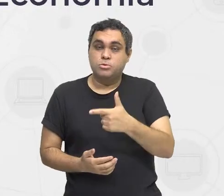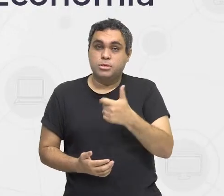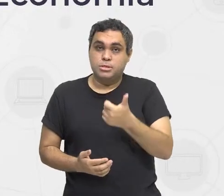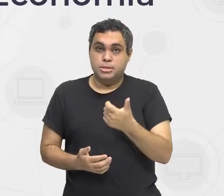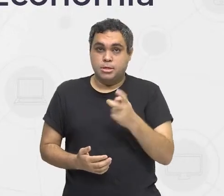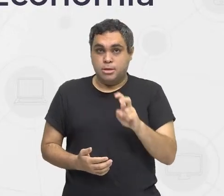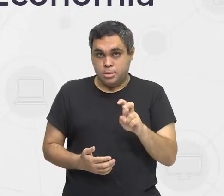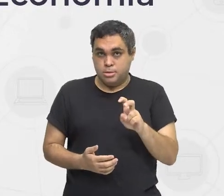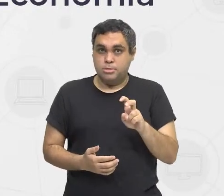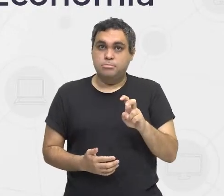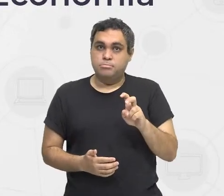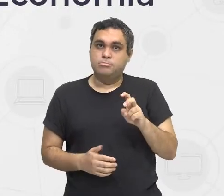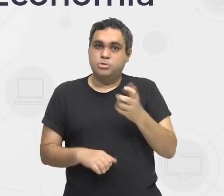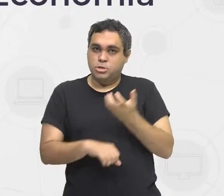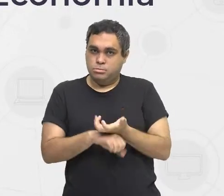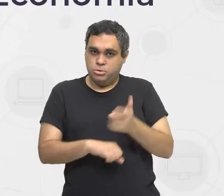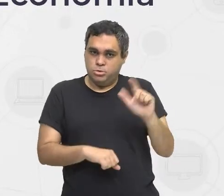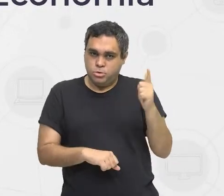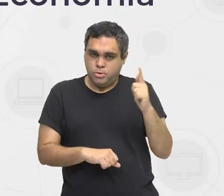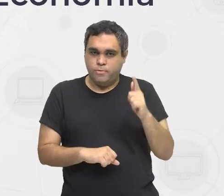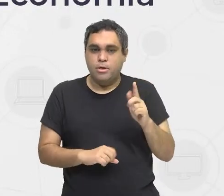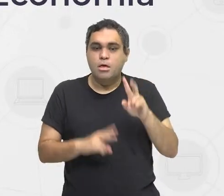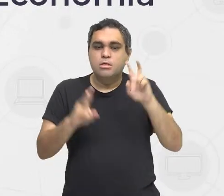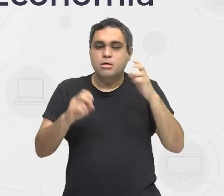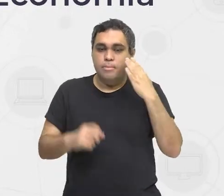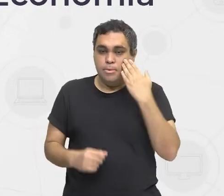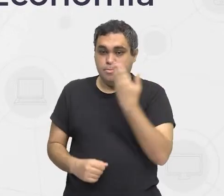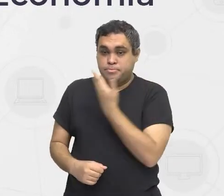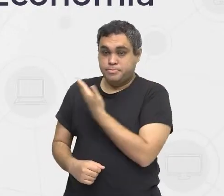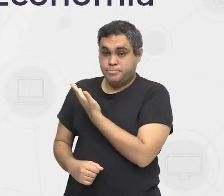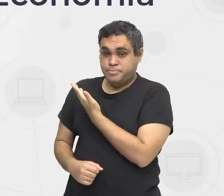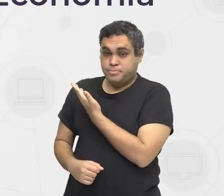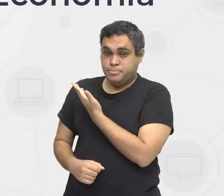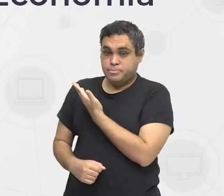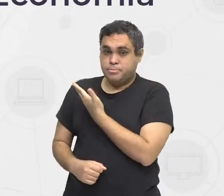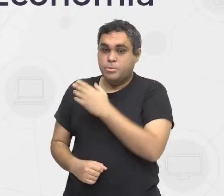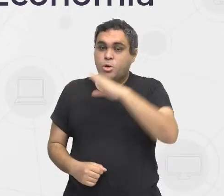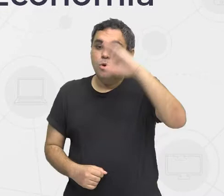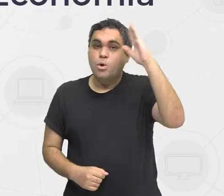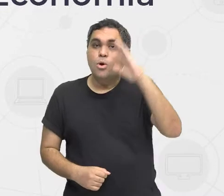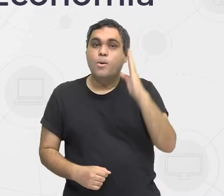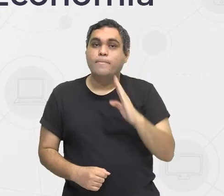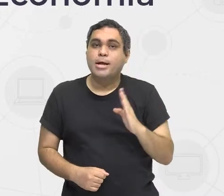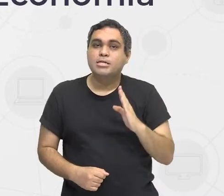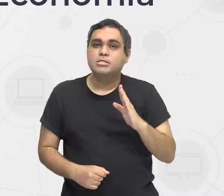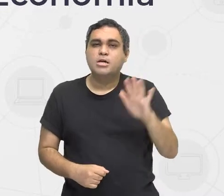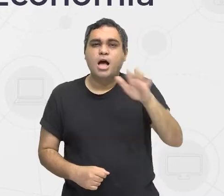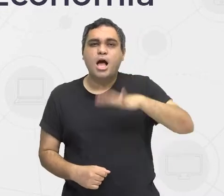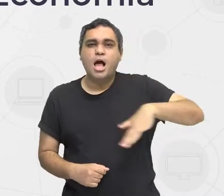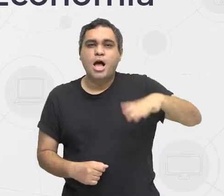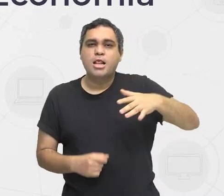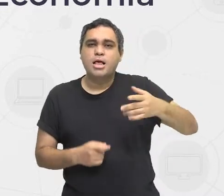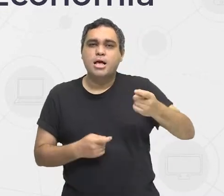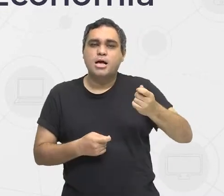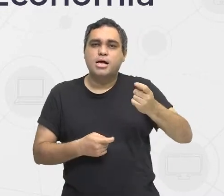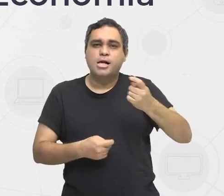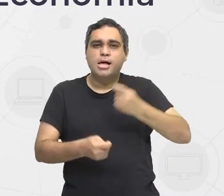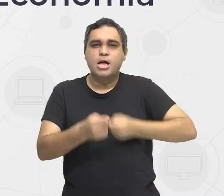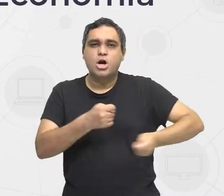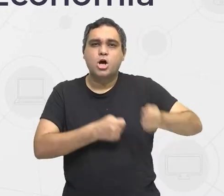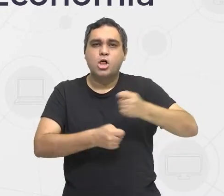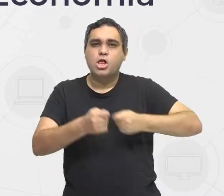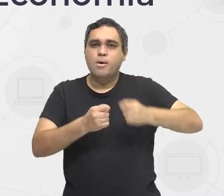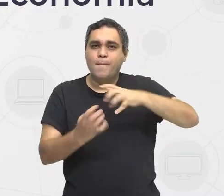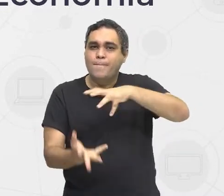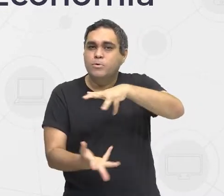215 de Geografia sobre o Brasil no cenário da economia global. Então, gente, a